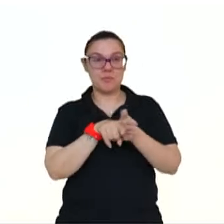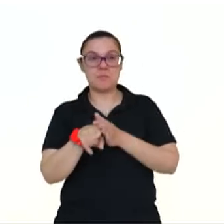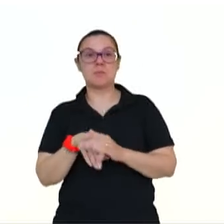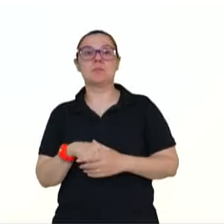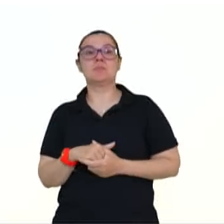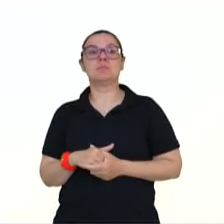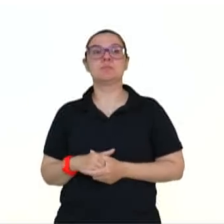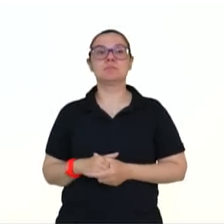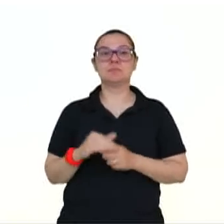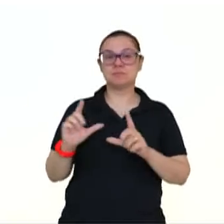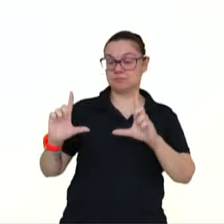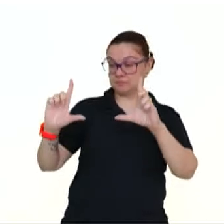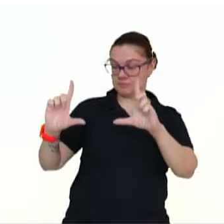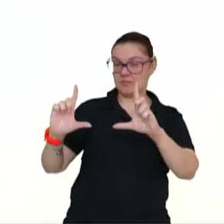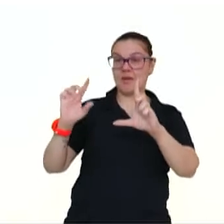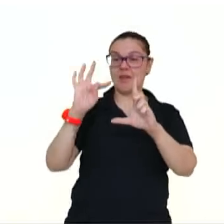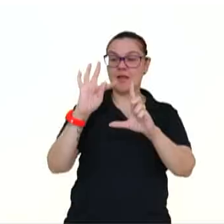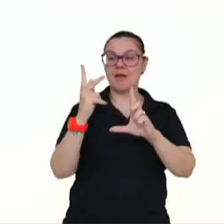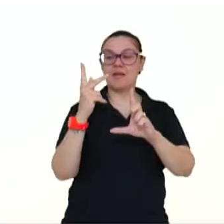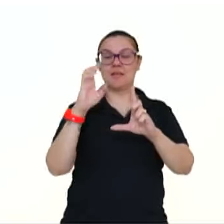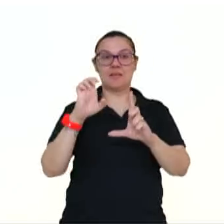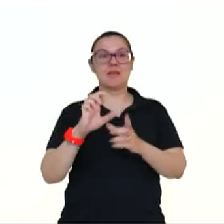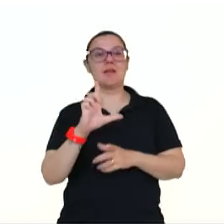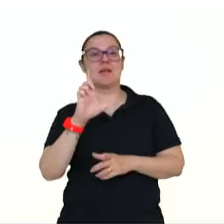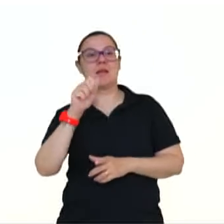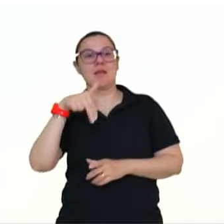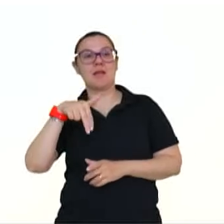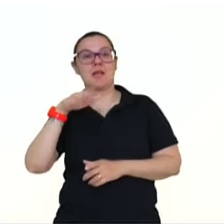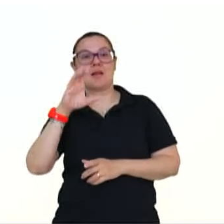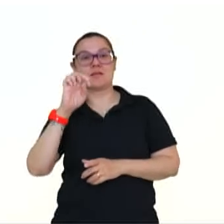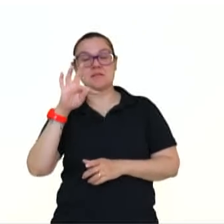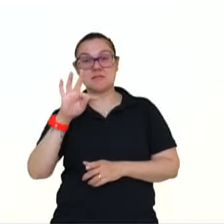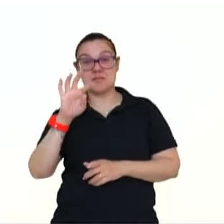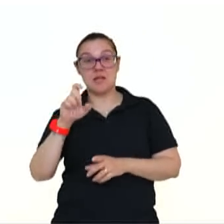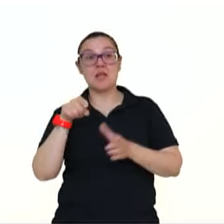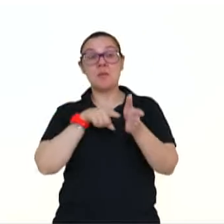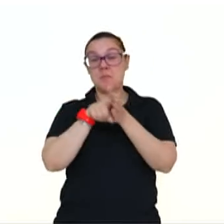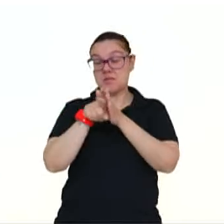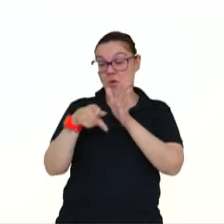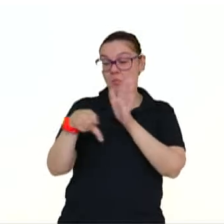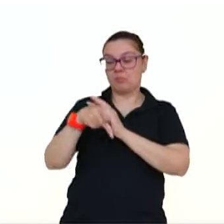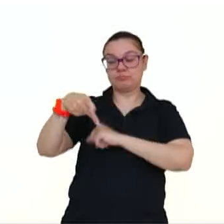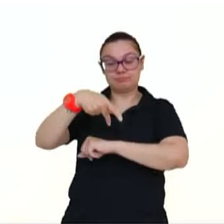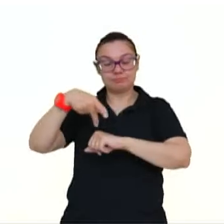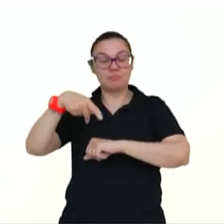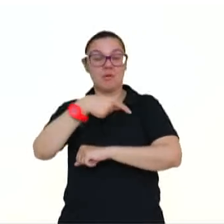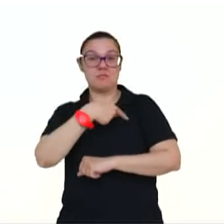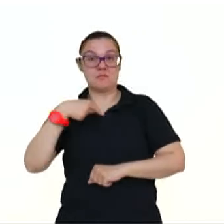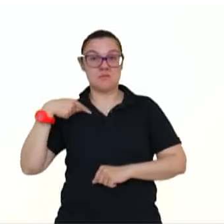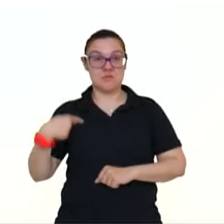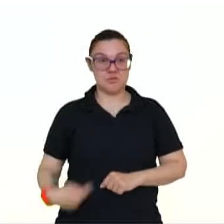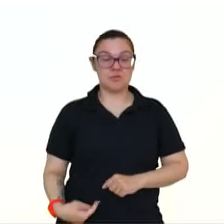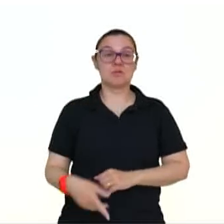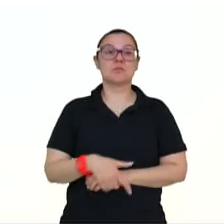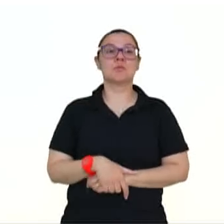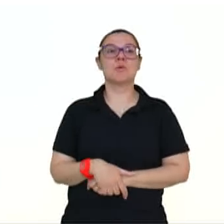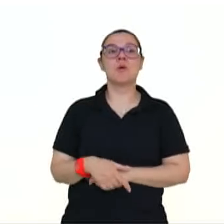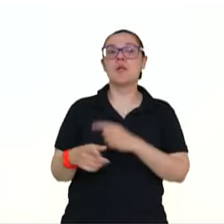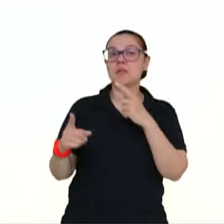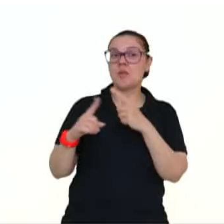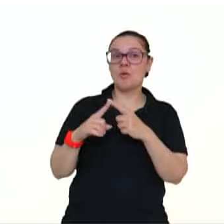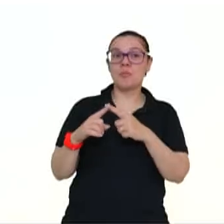publicado no The Lancet por pesquisadores da China. Por que há um